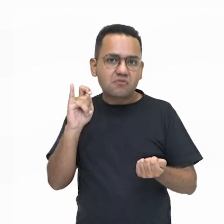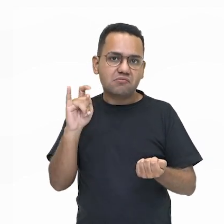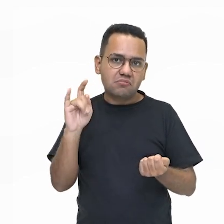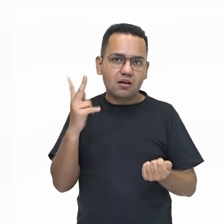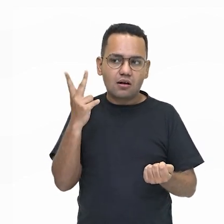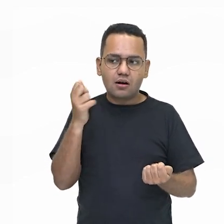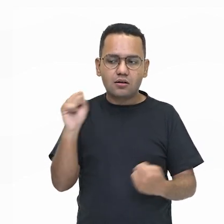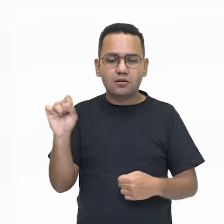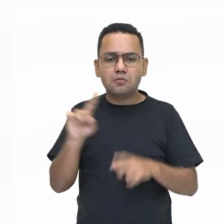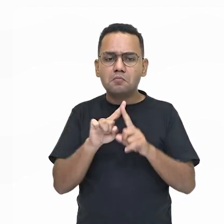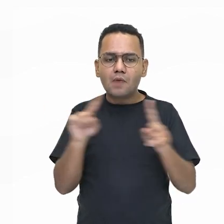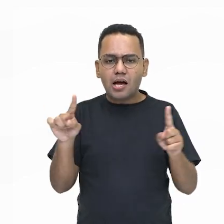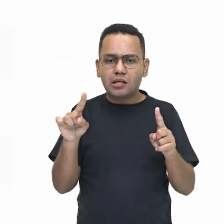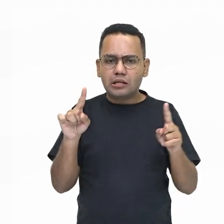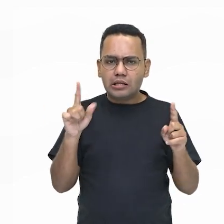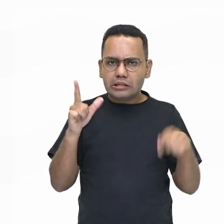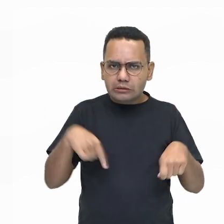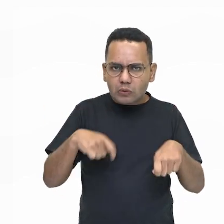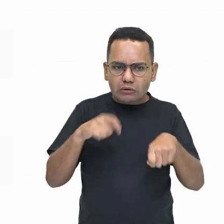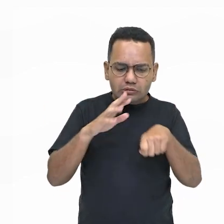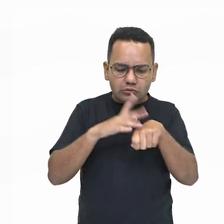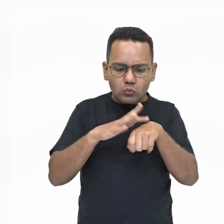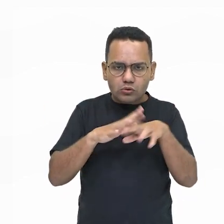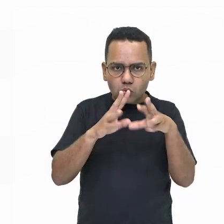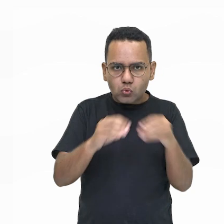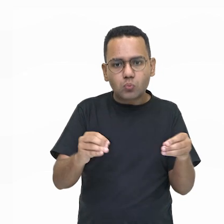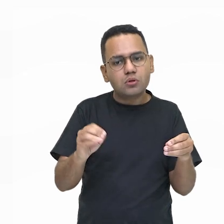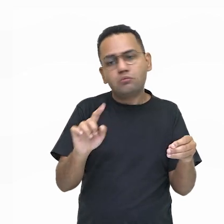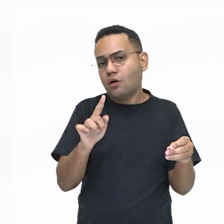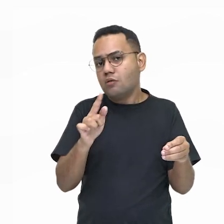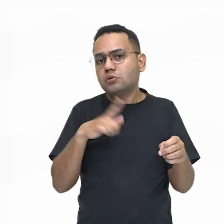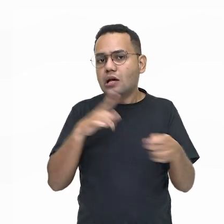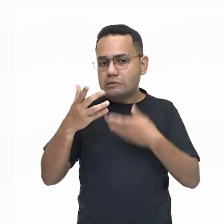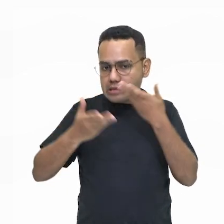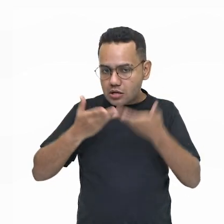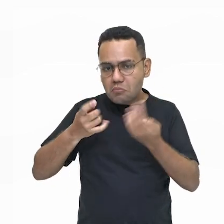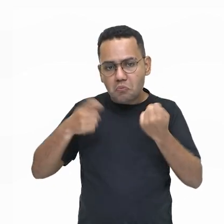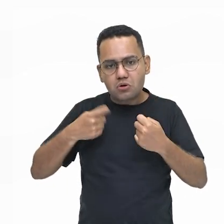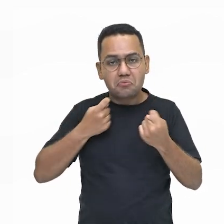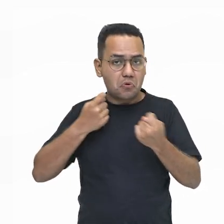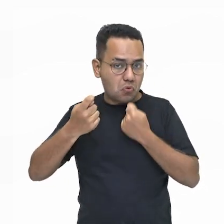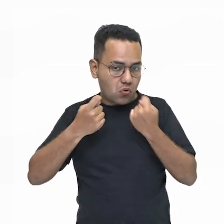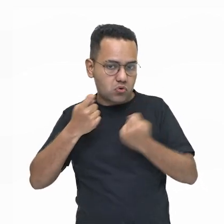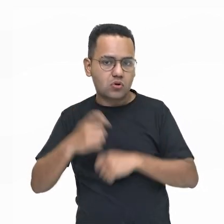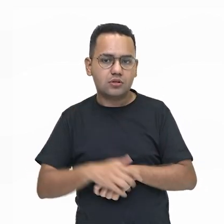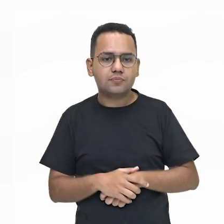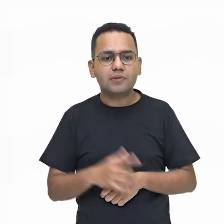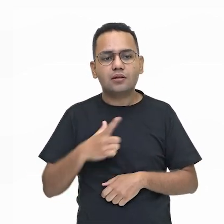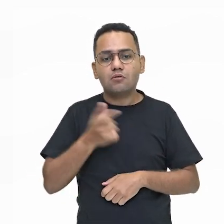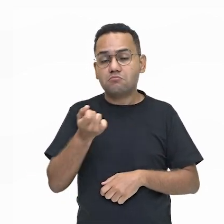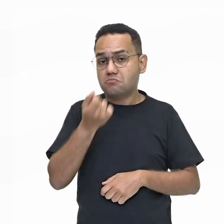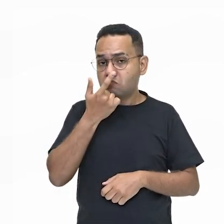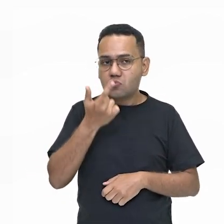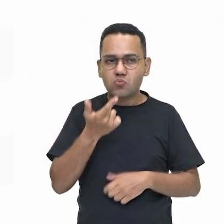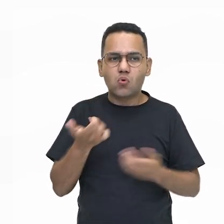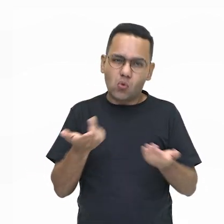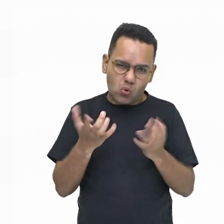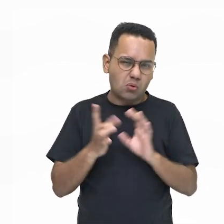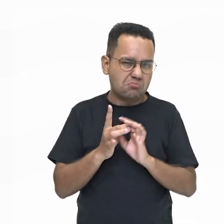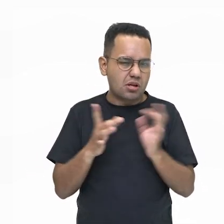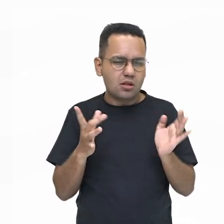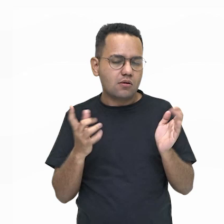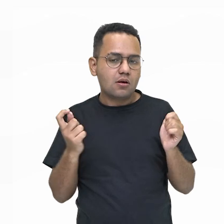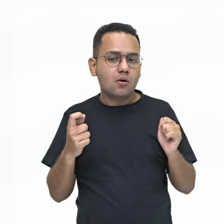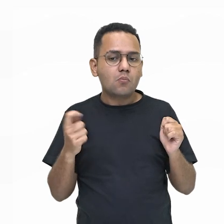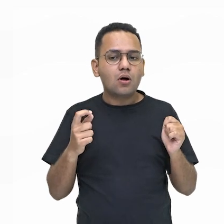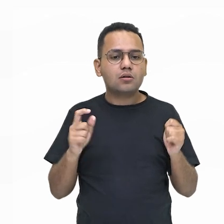cura, mas tem tratamento e pode ser controlada. Além dos medicamentos disponíveis atualmente, é imprescindível